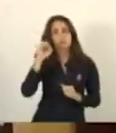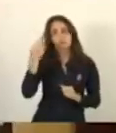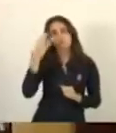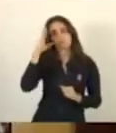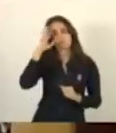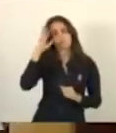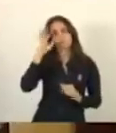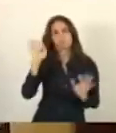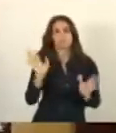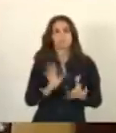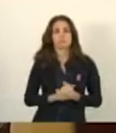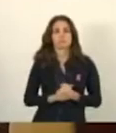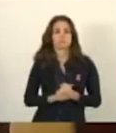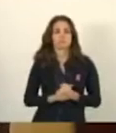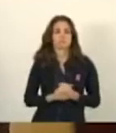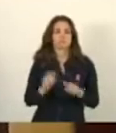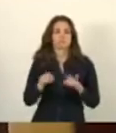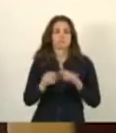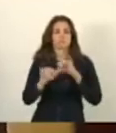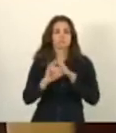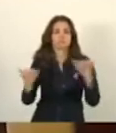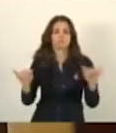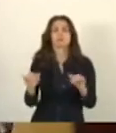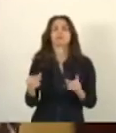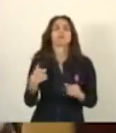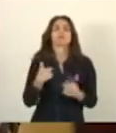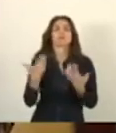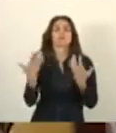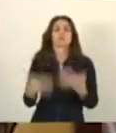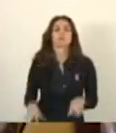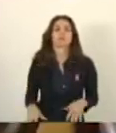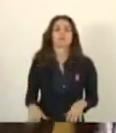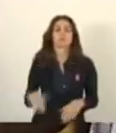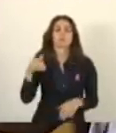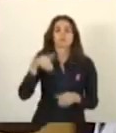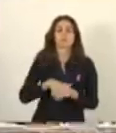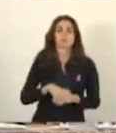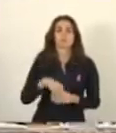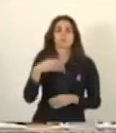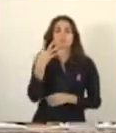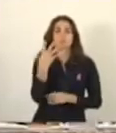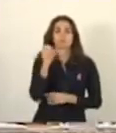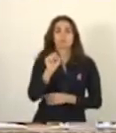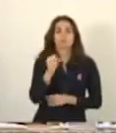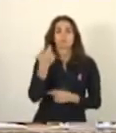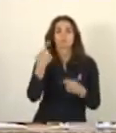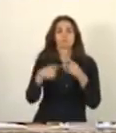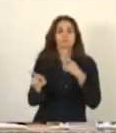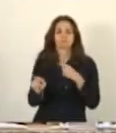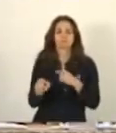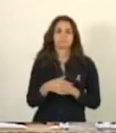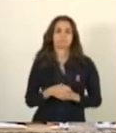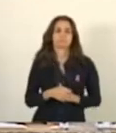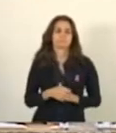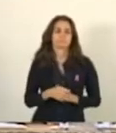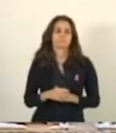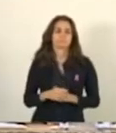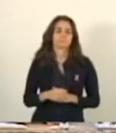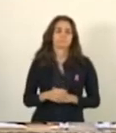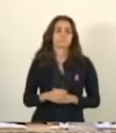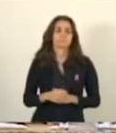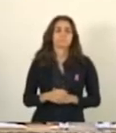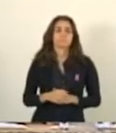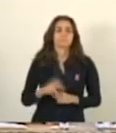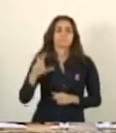quarta-feira. E eu quero aproveitar para registrar o meu voto contra no item 48, por favor. Registrado o voto de Vossa Excelência. No item